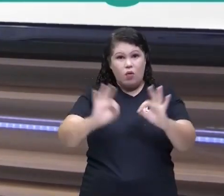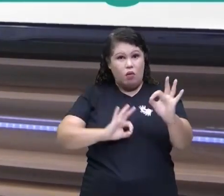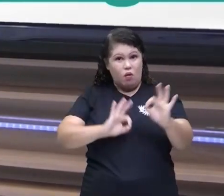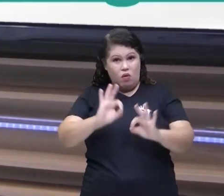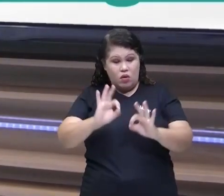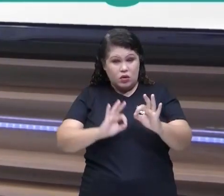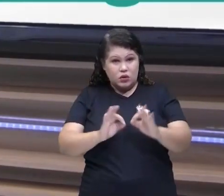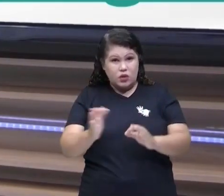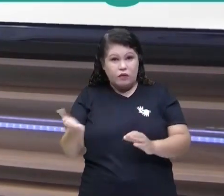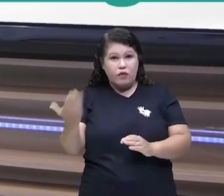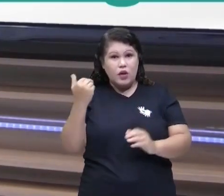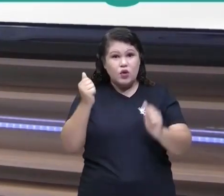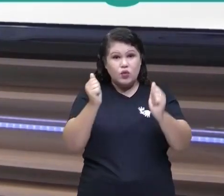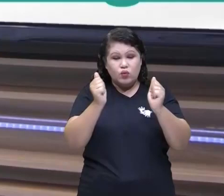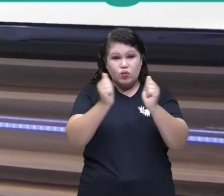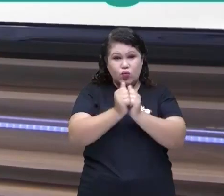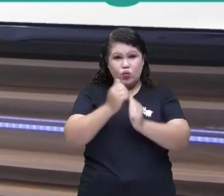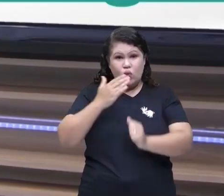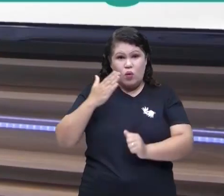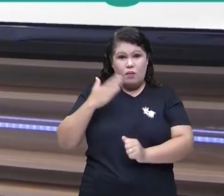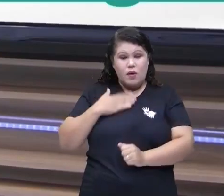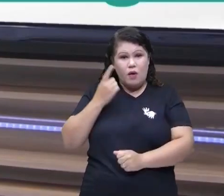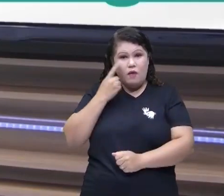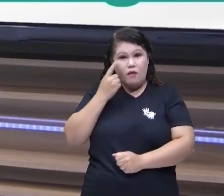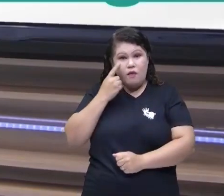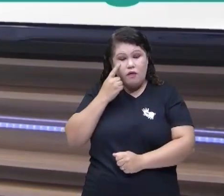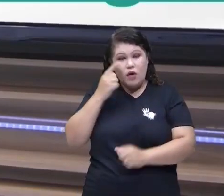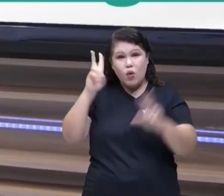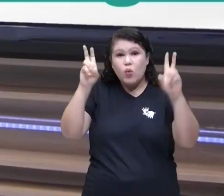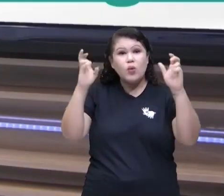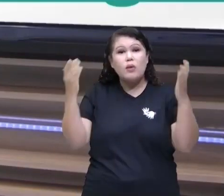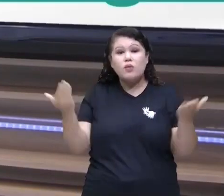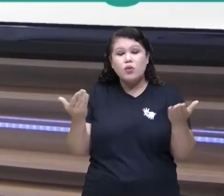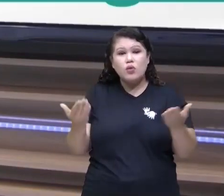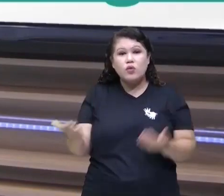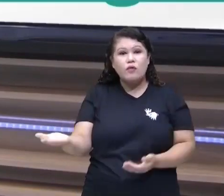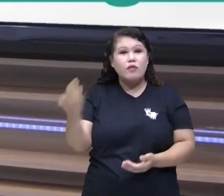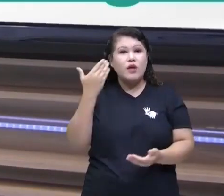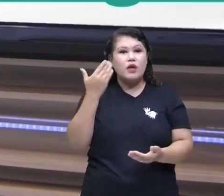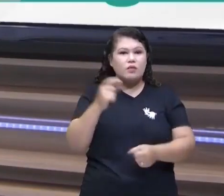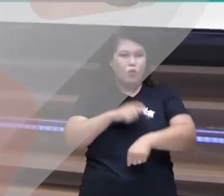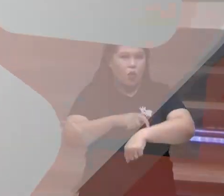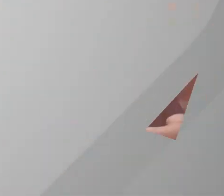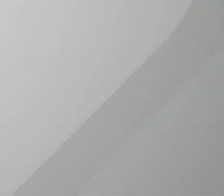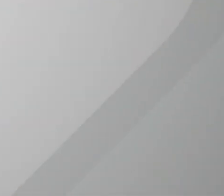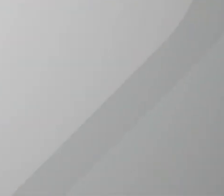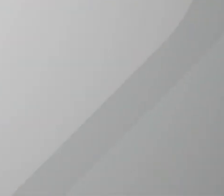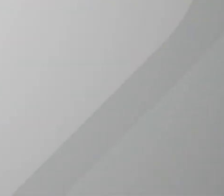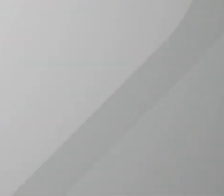desvendar juntinho comigo os nossos conteúdos de hoje? Então vamos lá para a nossa hora de estudar? Vamos lá?